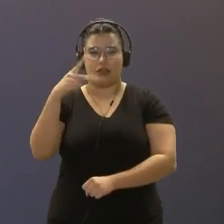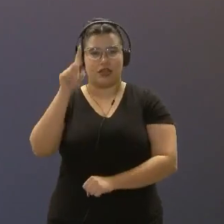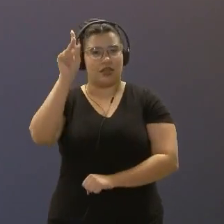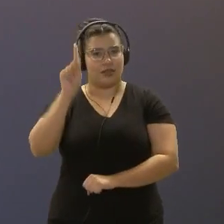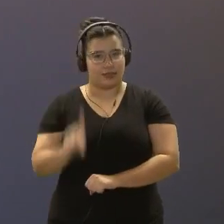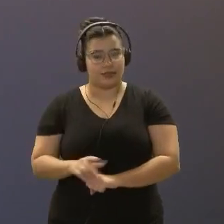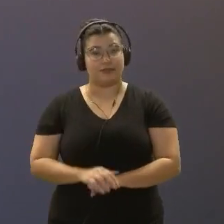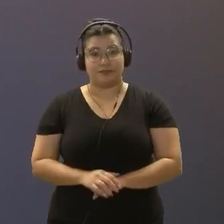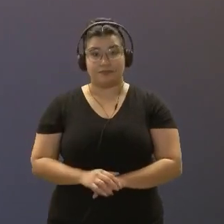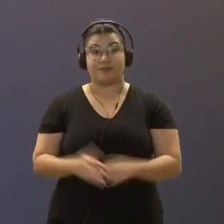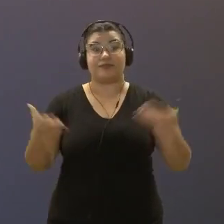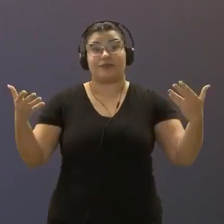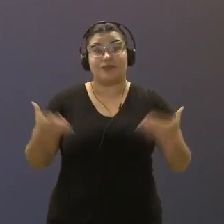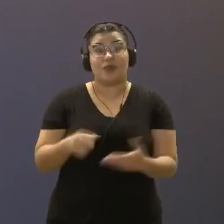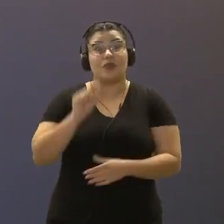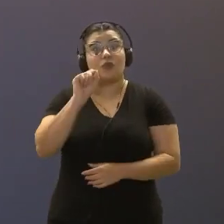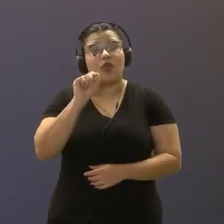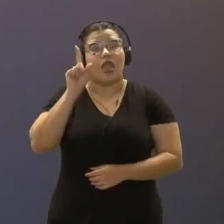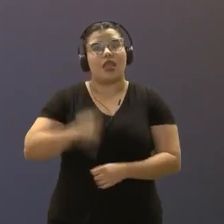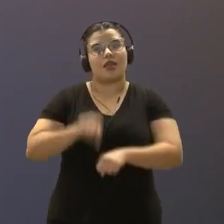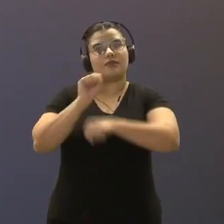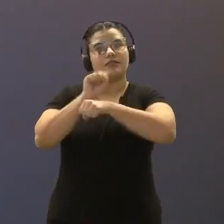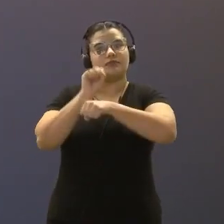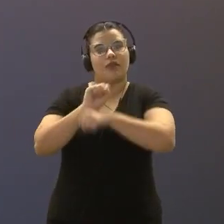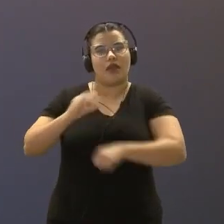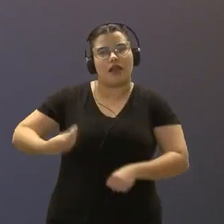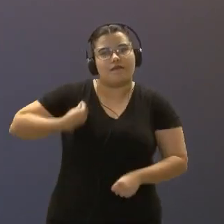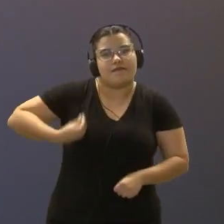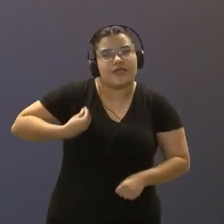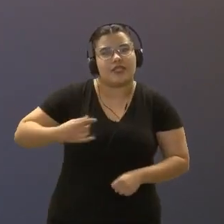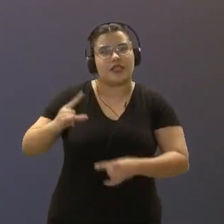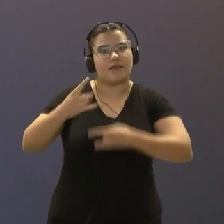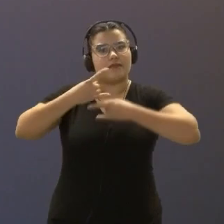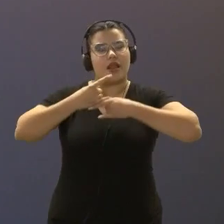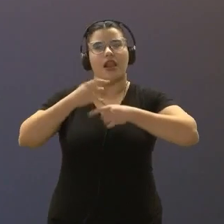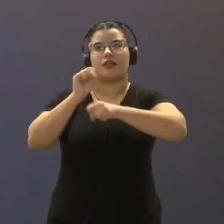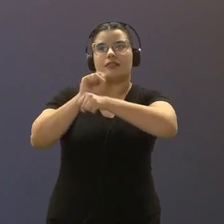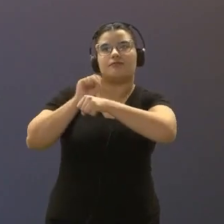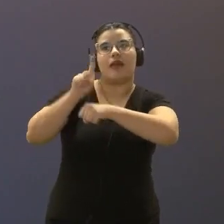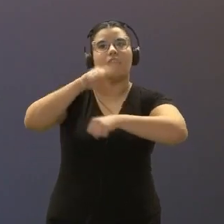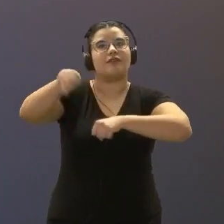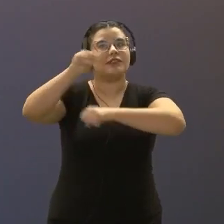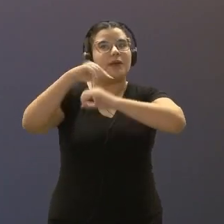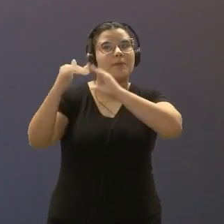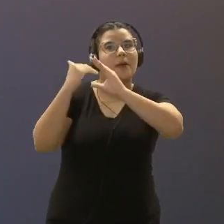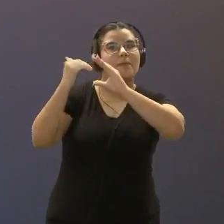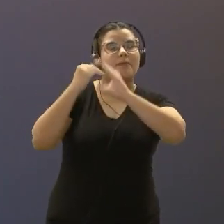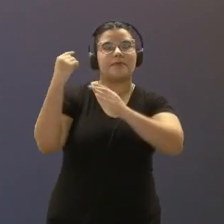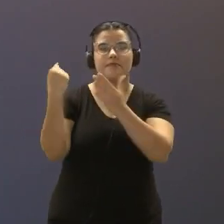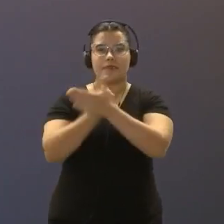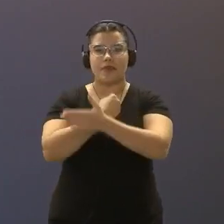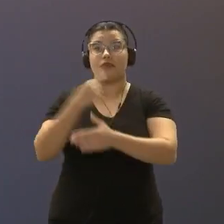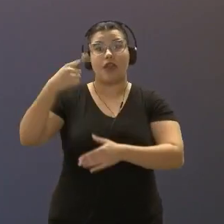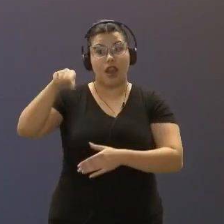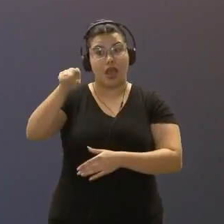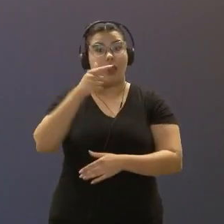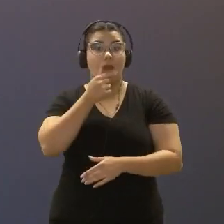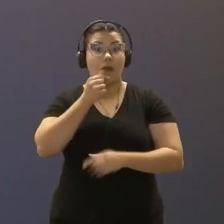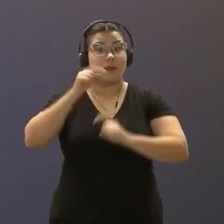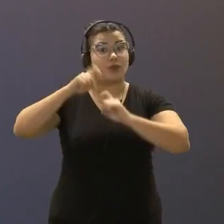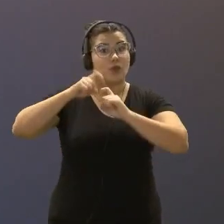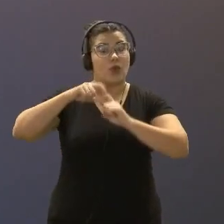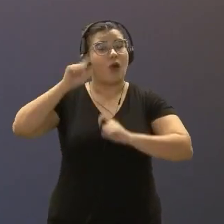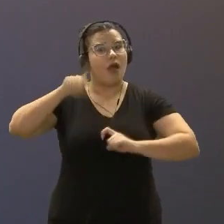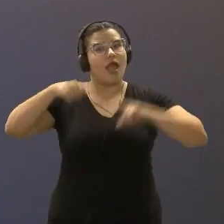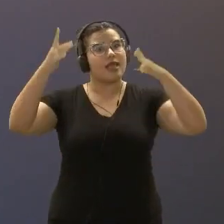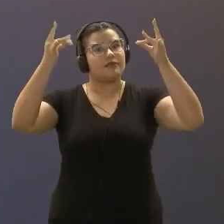aqui ao vivo, esperando as perguntas de vocês. O Dr. João é um especialista no assunto e ele pode responder as perguntas de